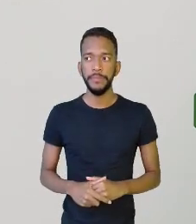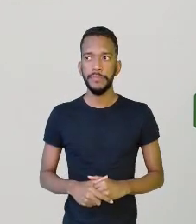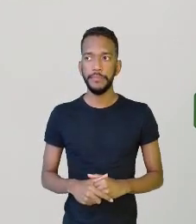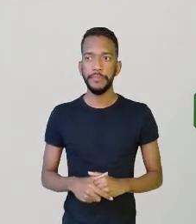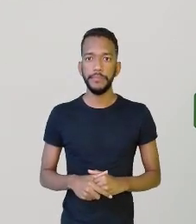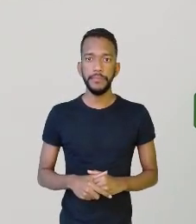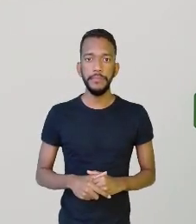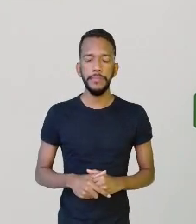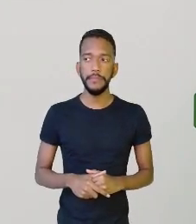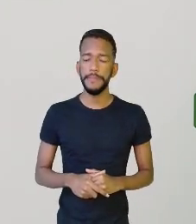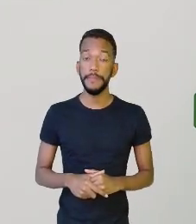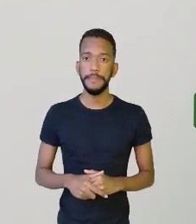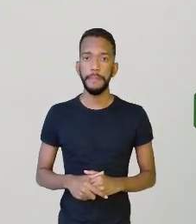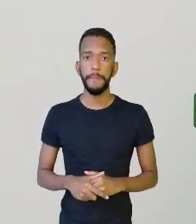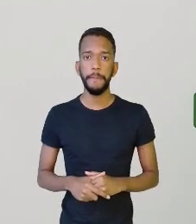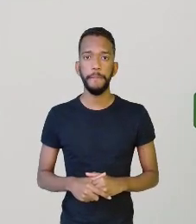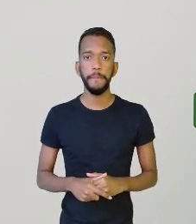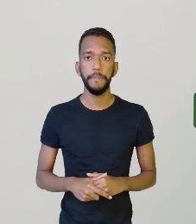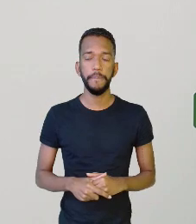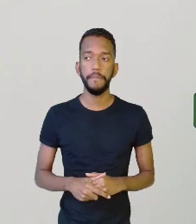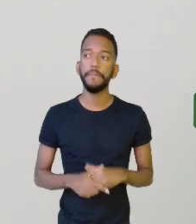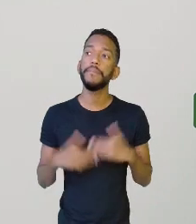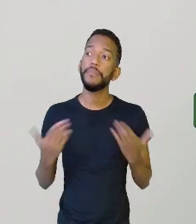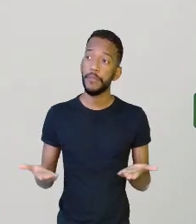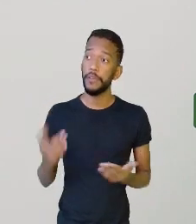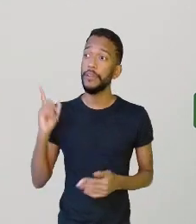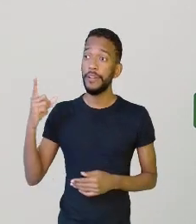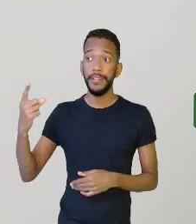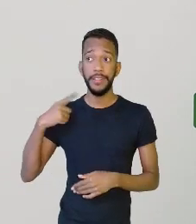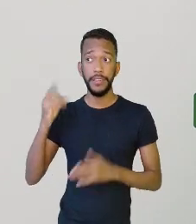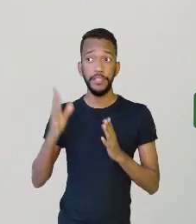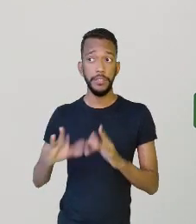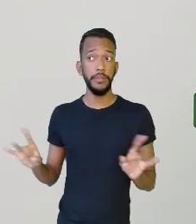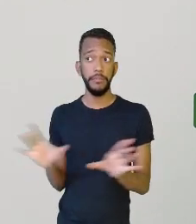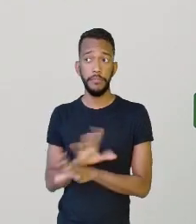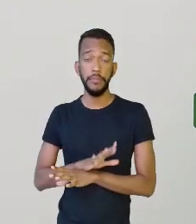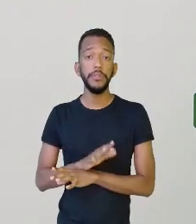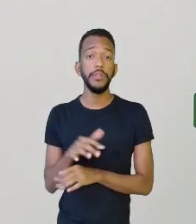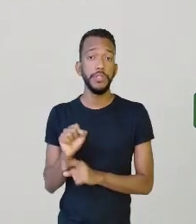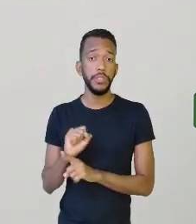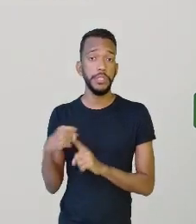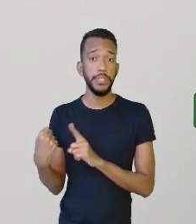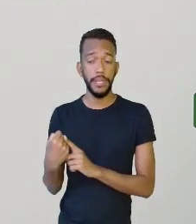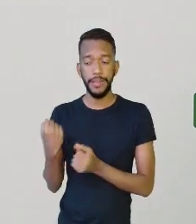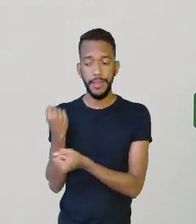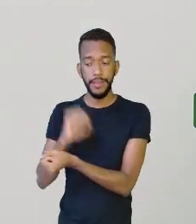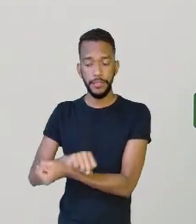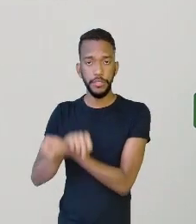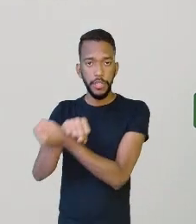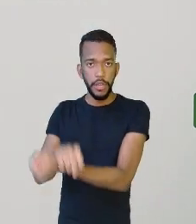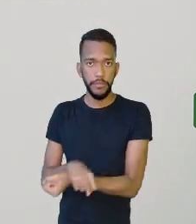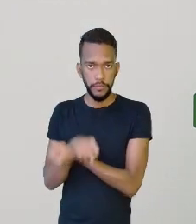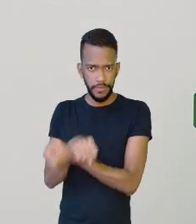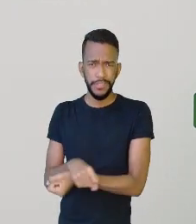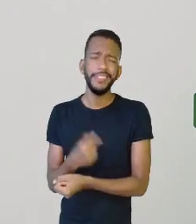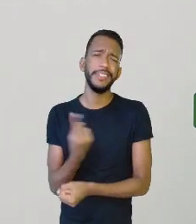Além disso, aí nós já vimos que era uma sociedade escravista. Nós tínhamos dois grandes